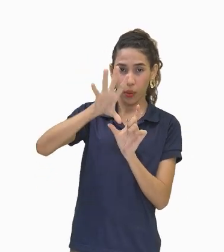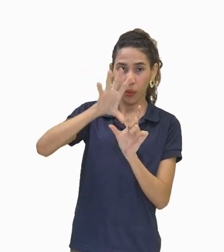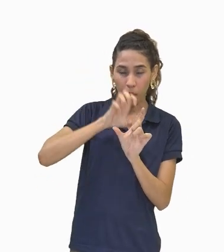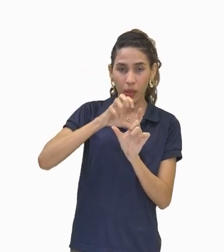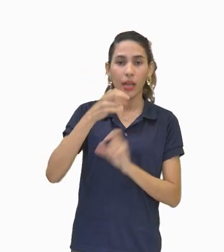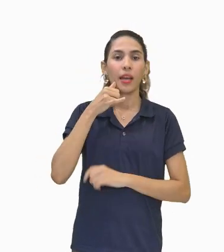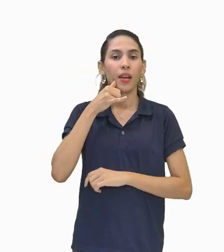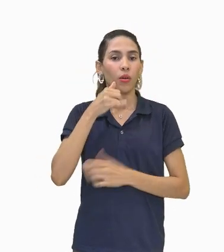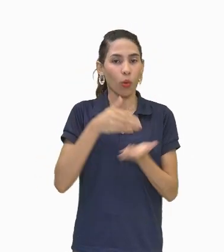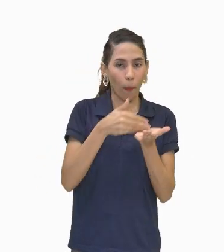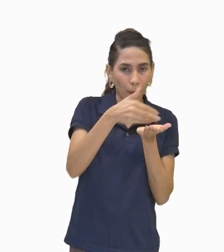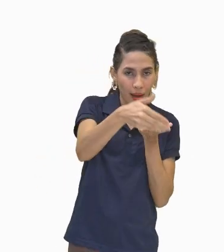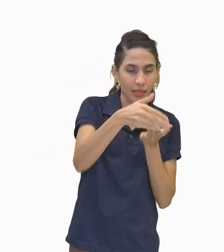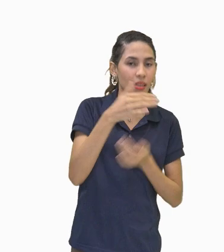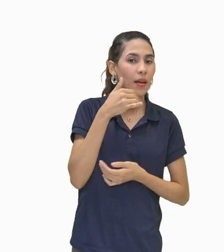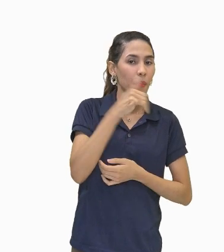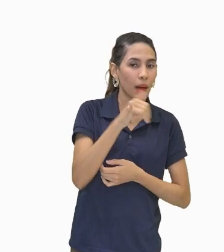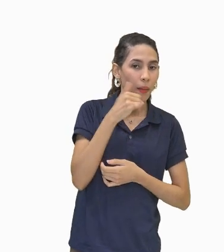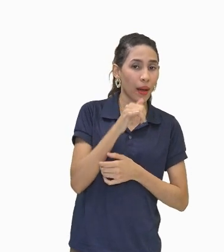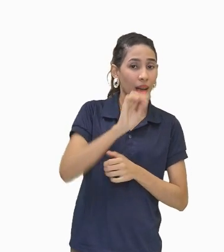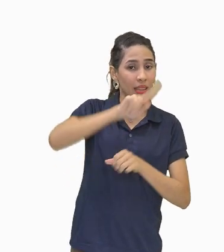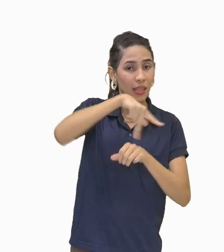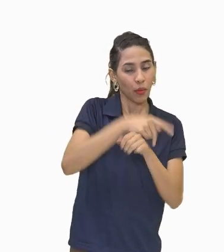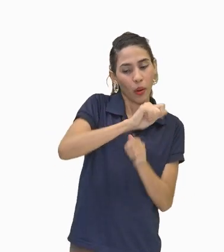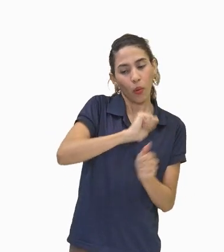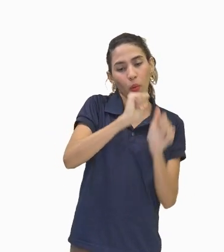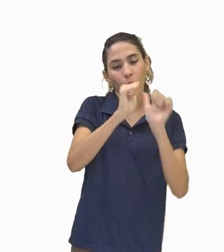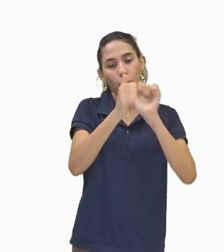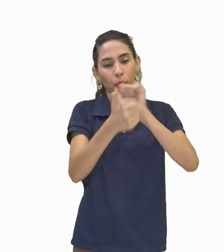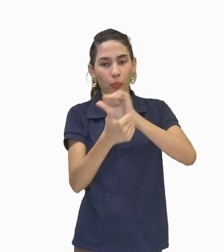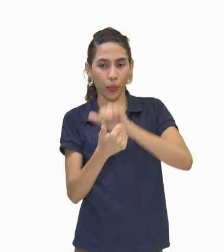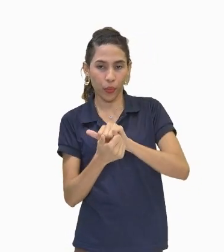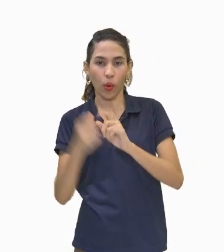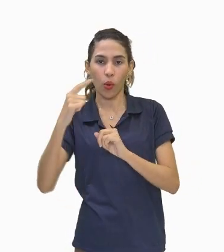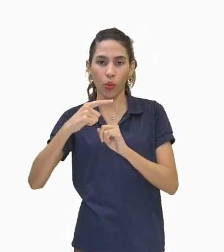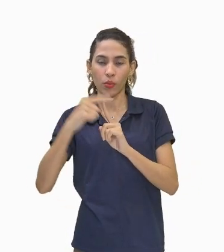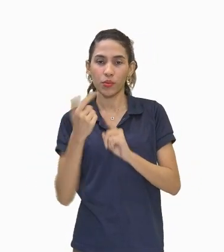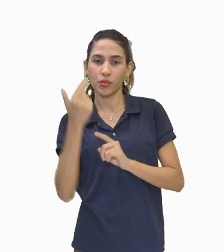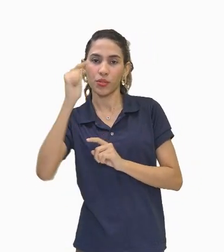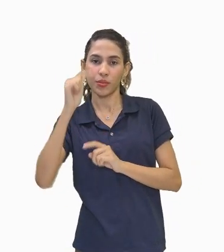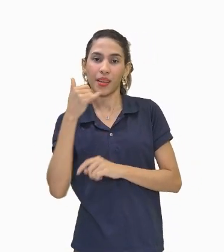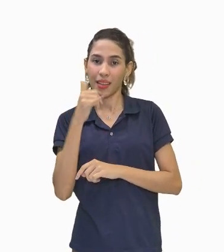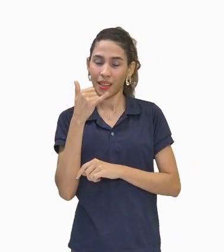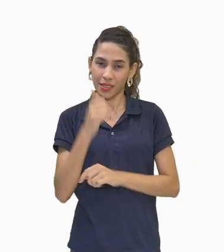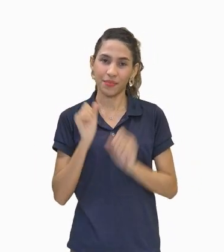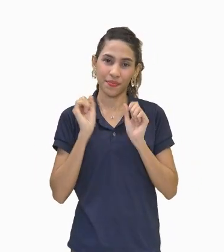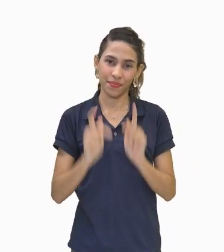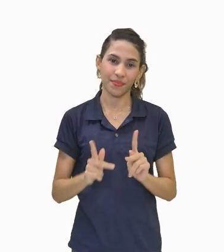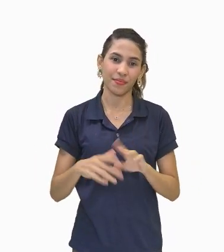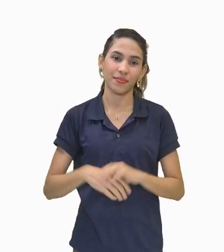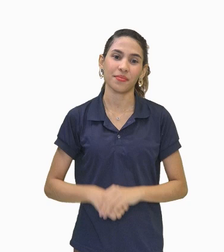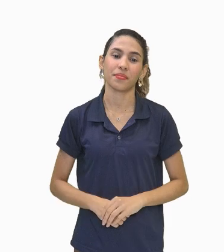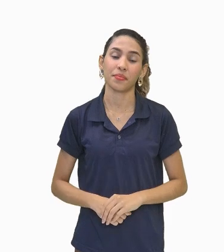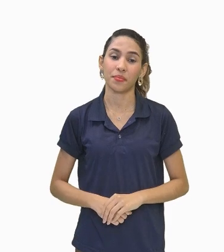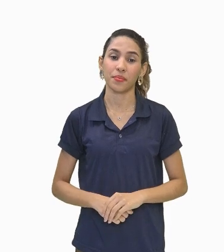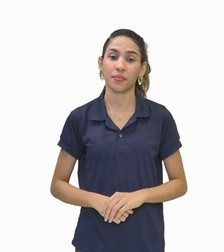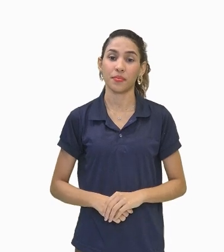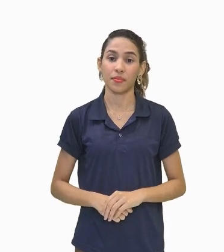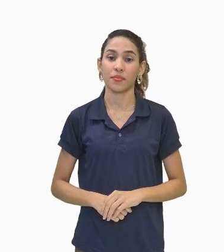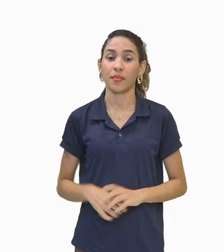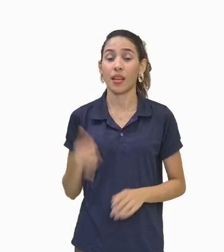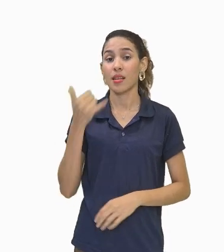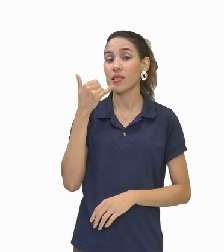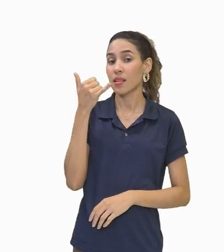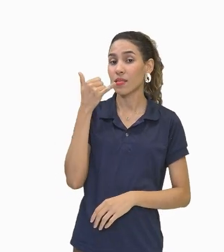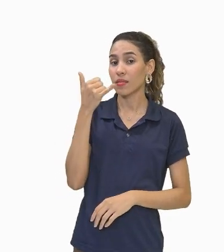energia. Muito bem, pessoal. Depois, ó, celular, o computador, máquina de lavar e o carro